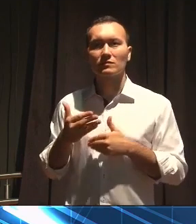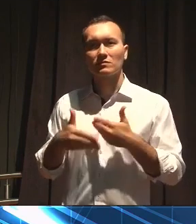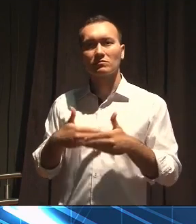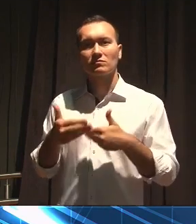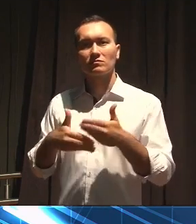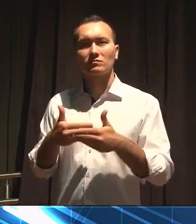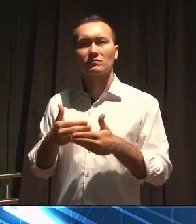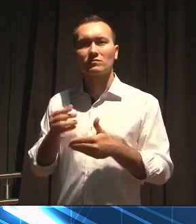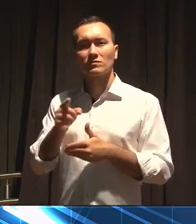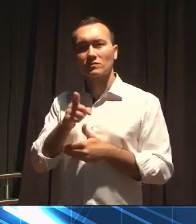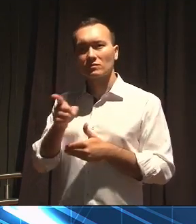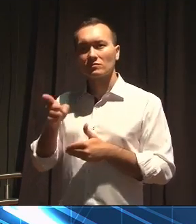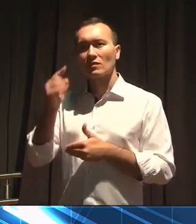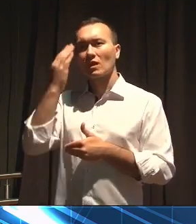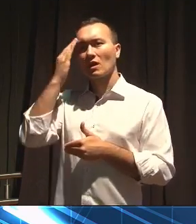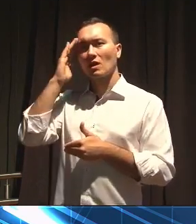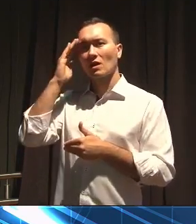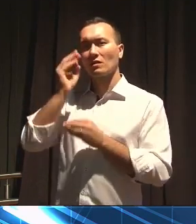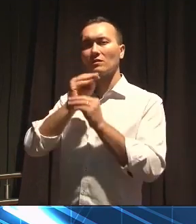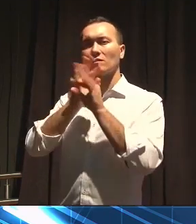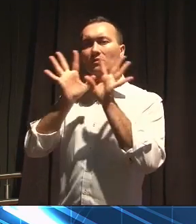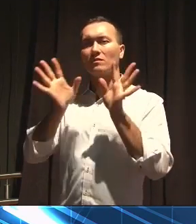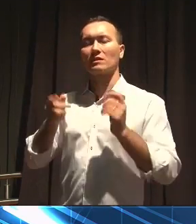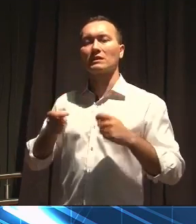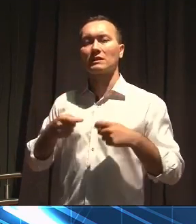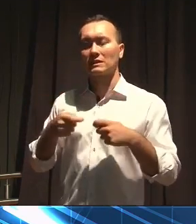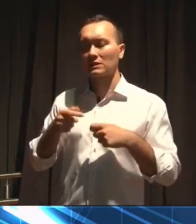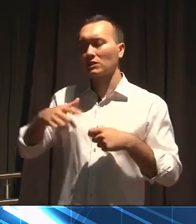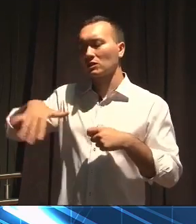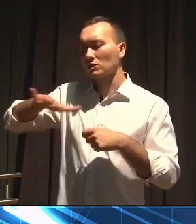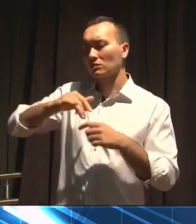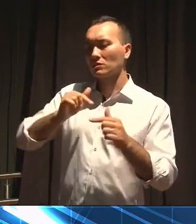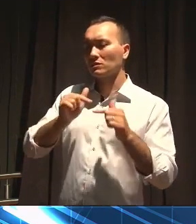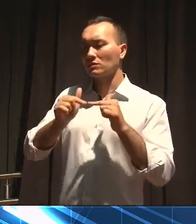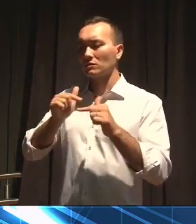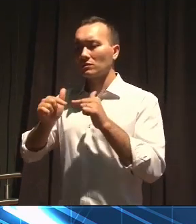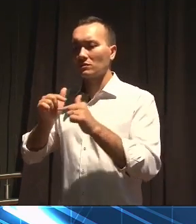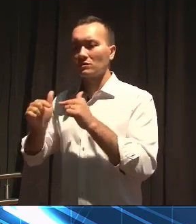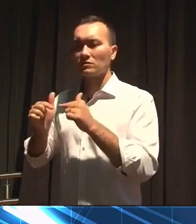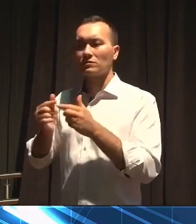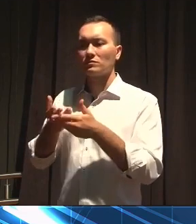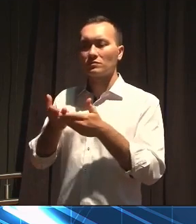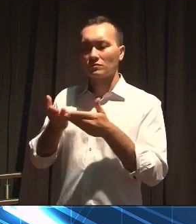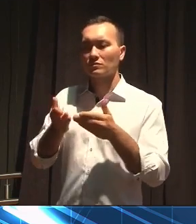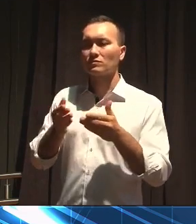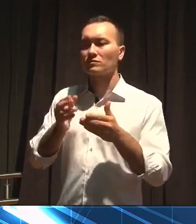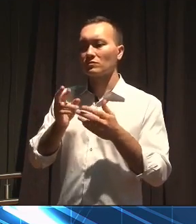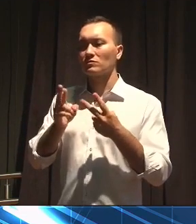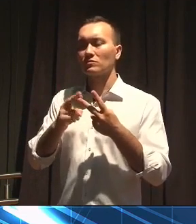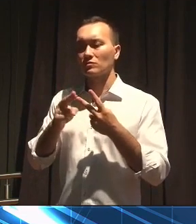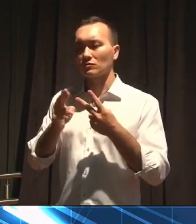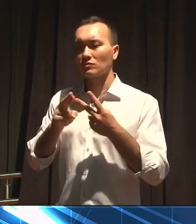eles precisam trabalhar com débitos técnicos e principalmente que são apontados pelos times de infraestrutura, de SRE.